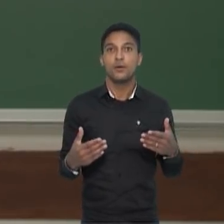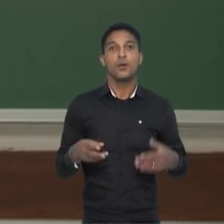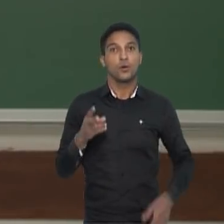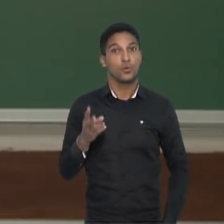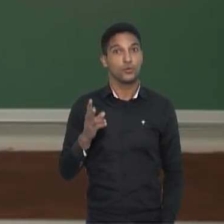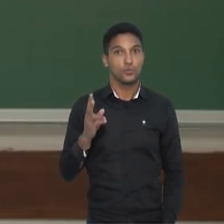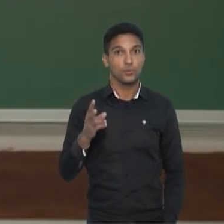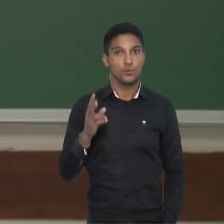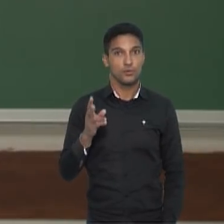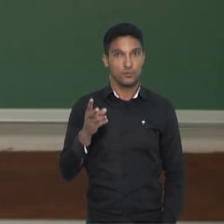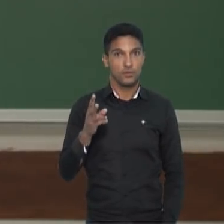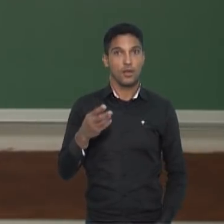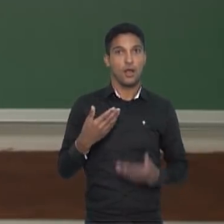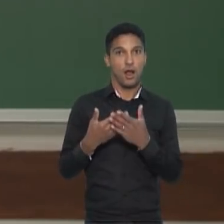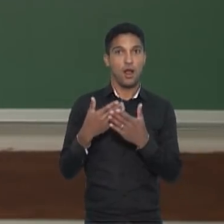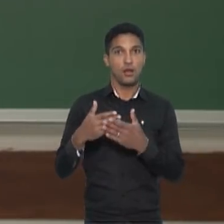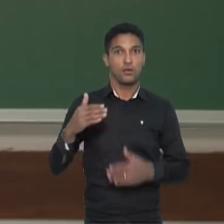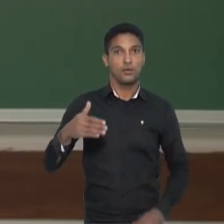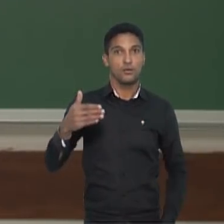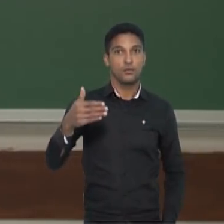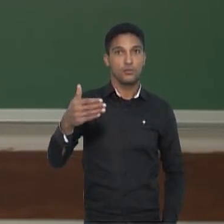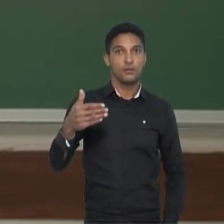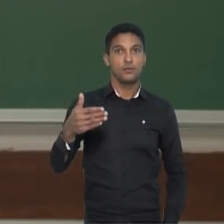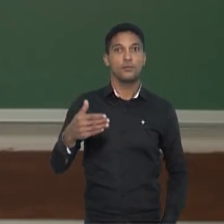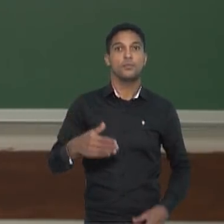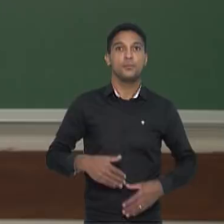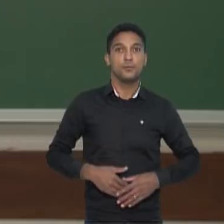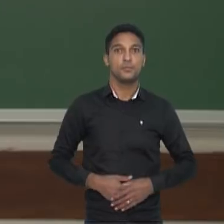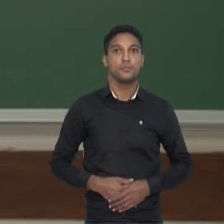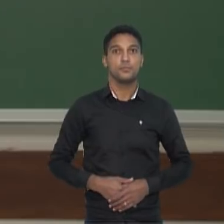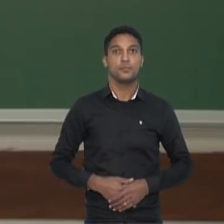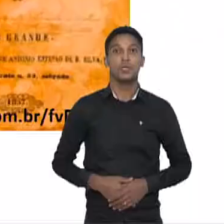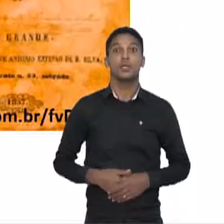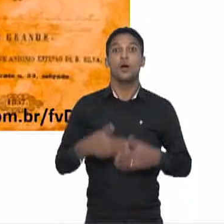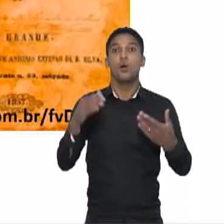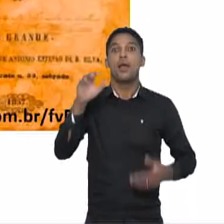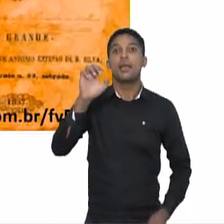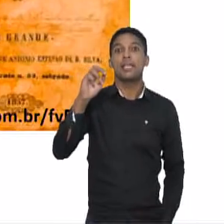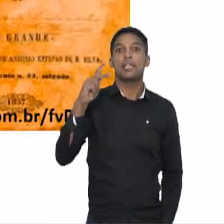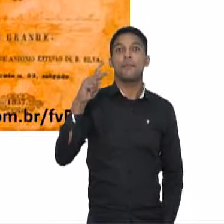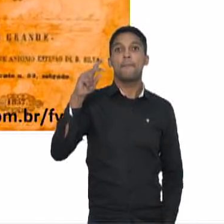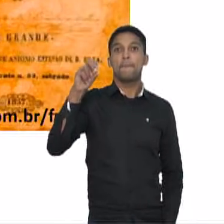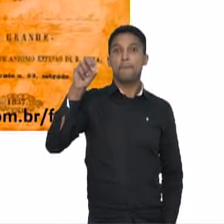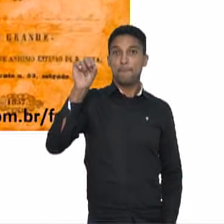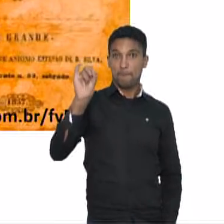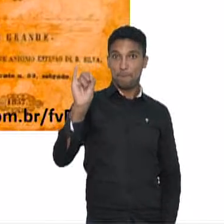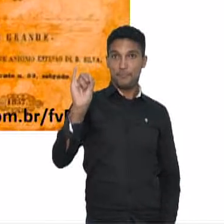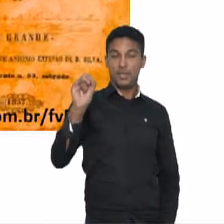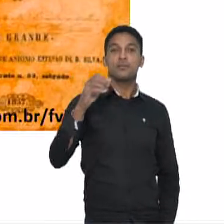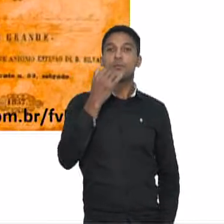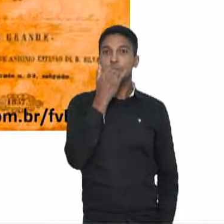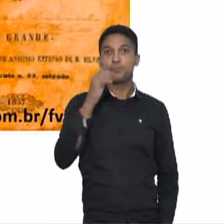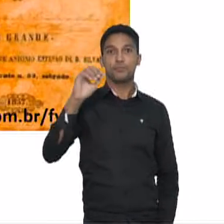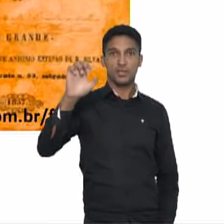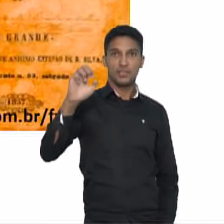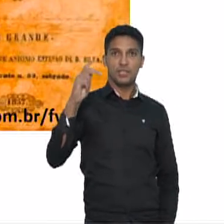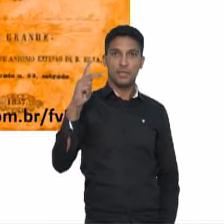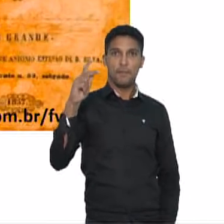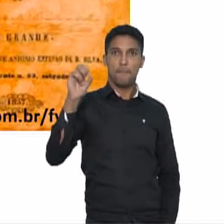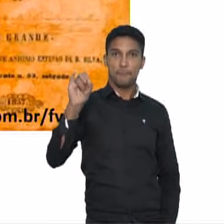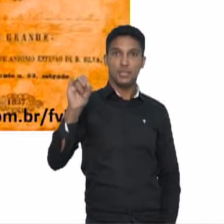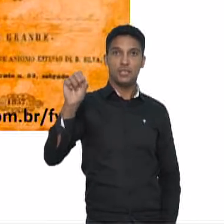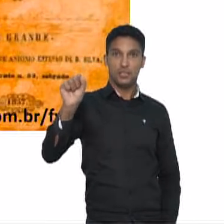dando prosseguimento à aula aqui, dando continuidade, desculpe, o episódio, episódios e capítulos, formas de comunicar.